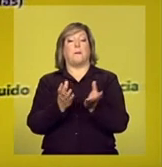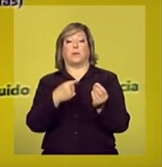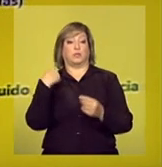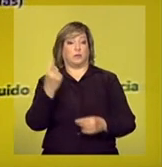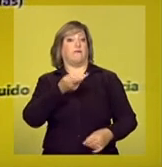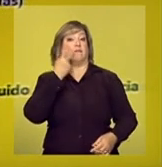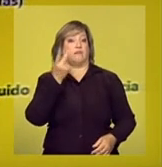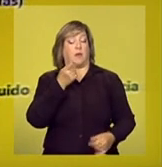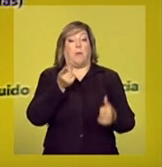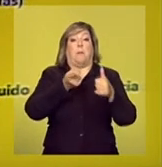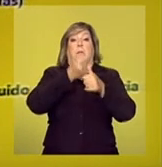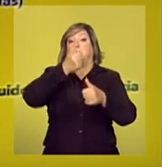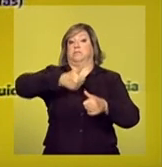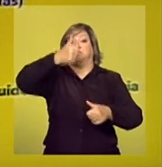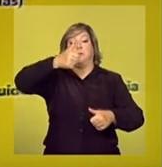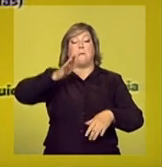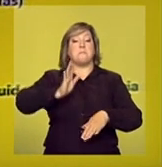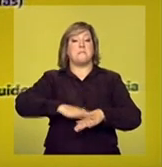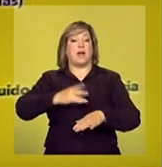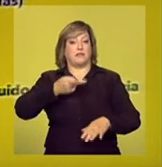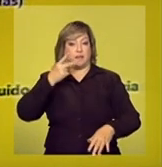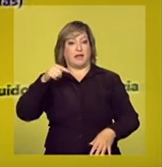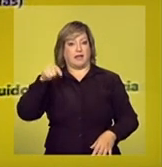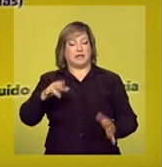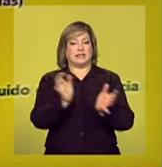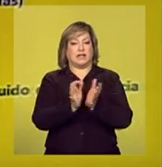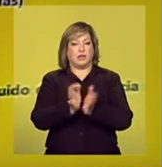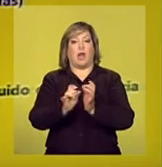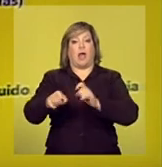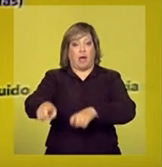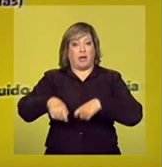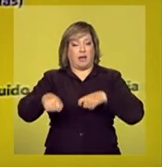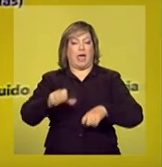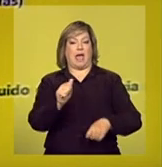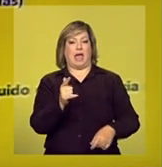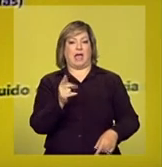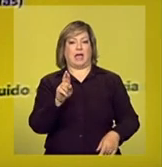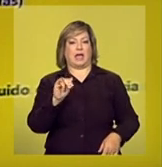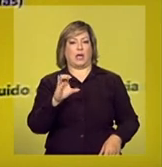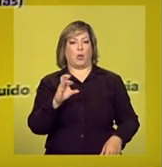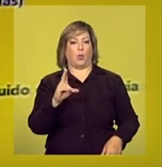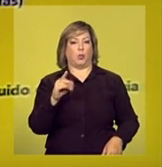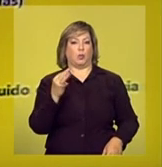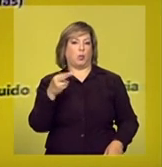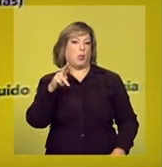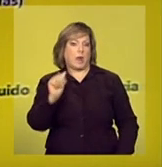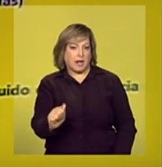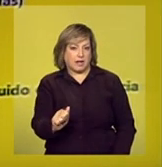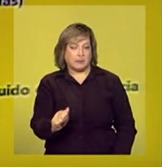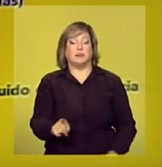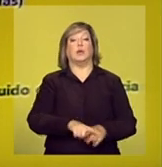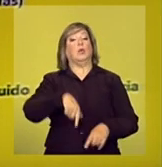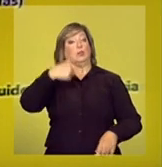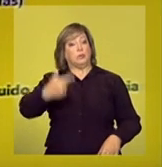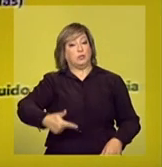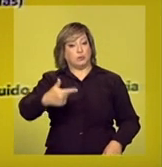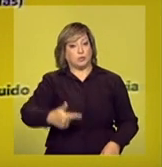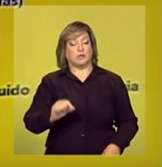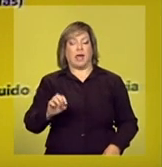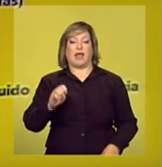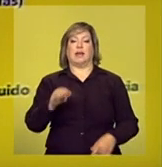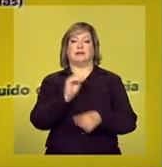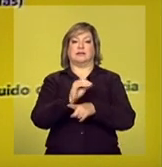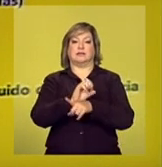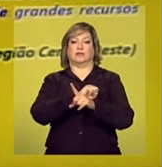falado, é o primeiro que é mais mencionado. Não é o primeiro, é o que é o mais mencionado. E, em segundo lugar, que é mais mencionado é a assistência